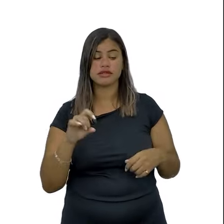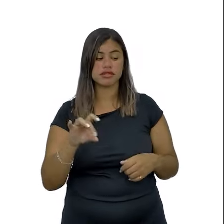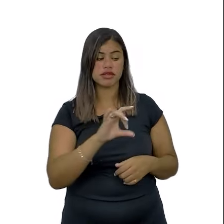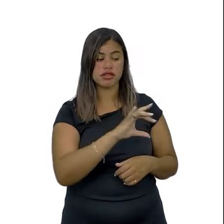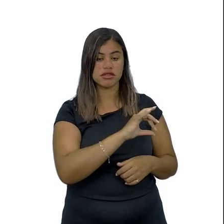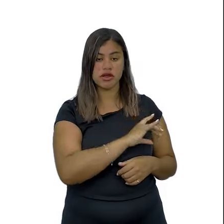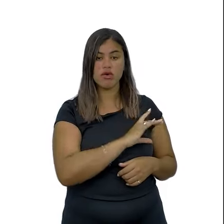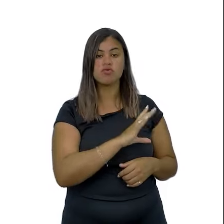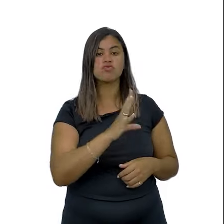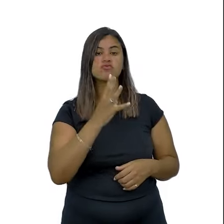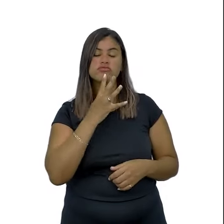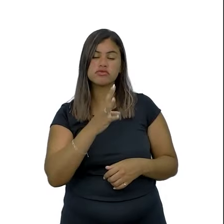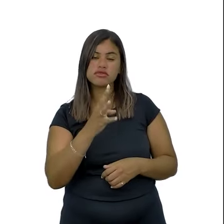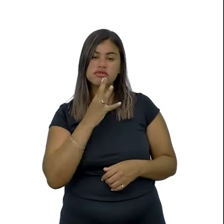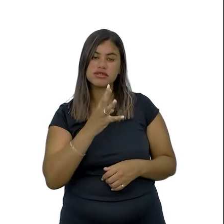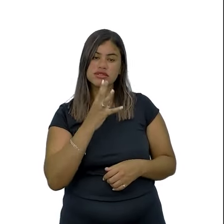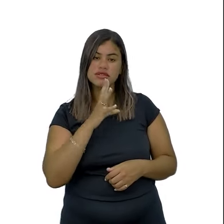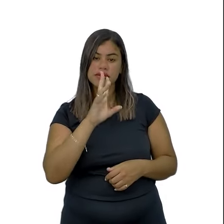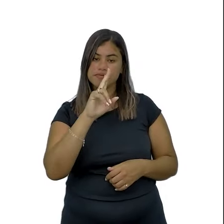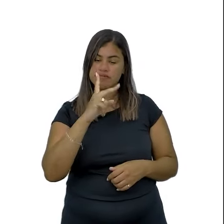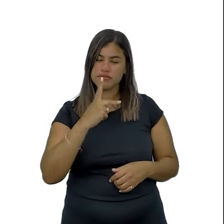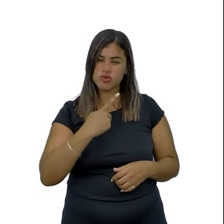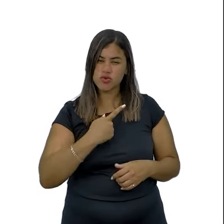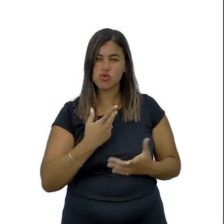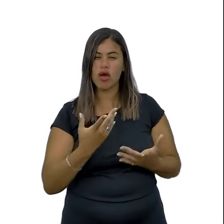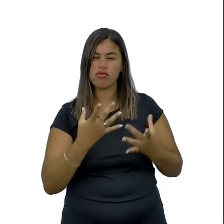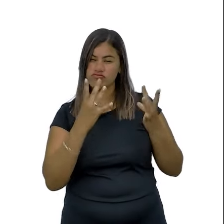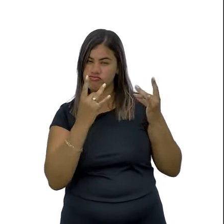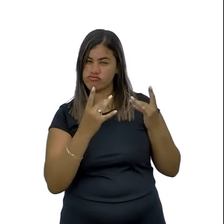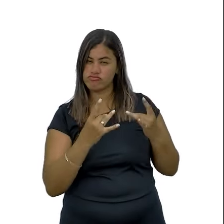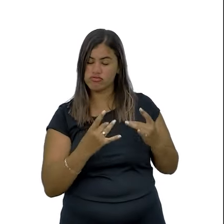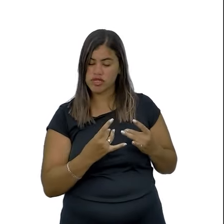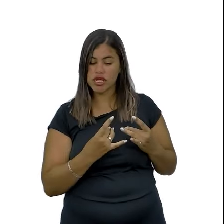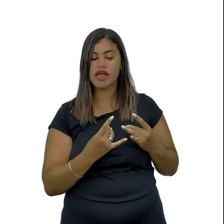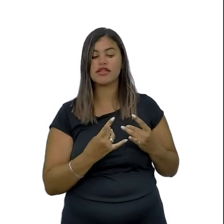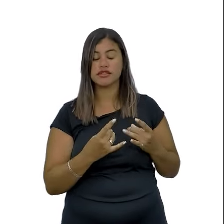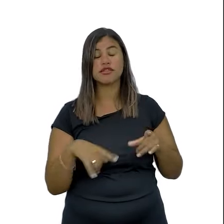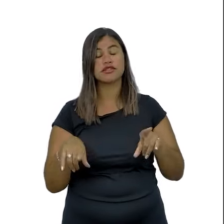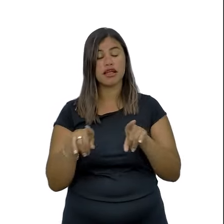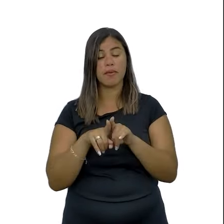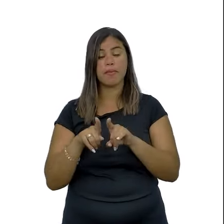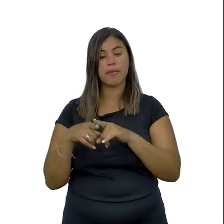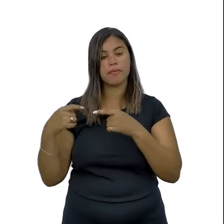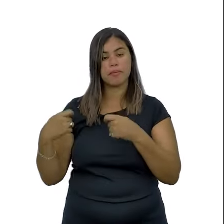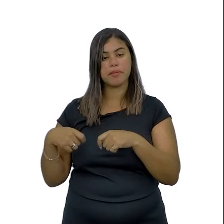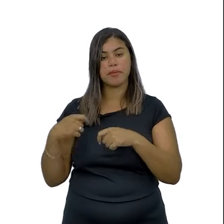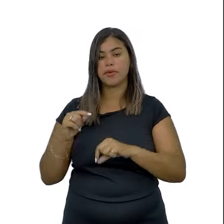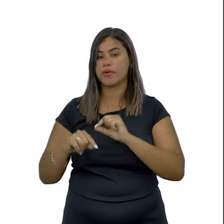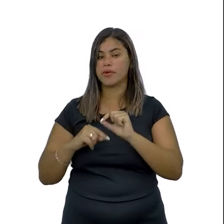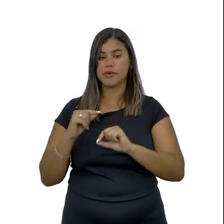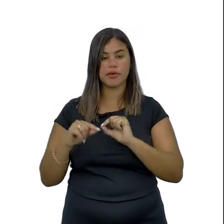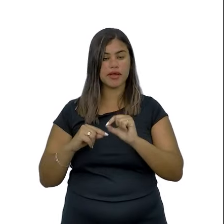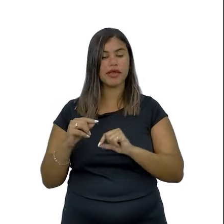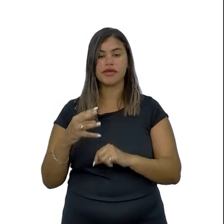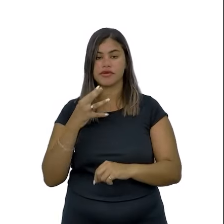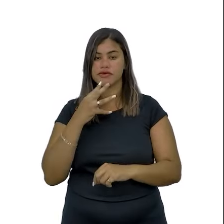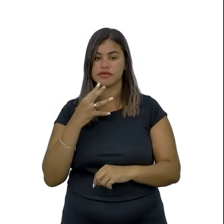sua individualidade, na sua especificidade, como eu também preciso conhecer o meu